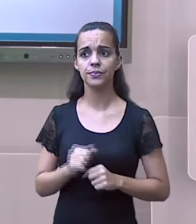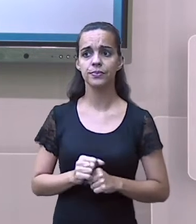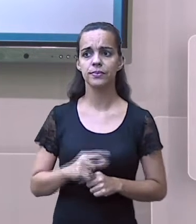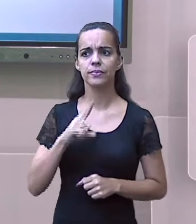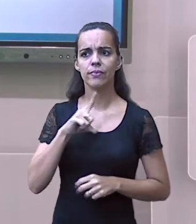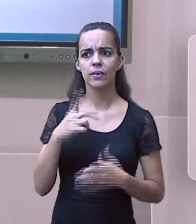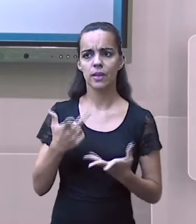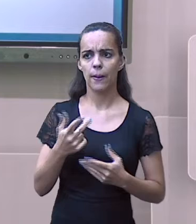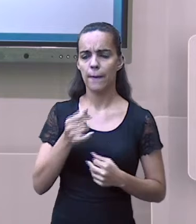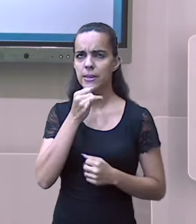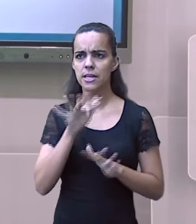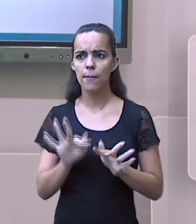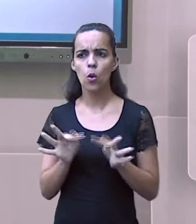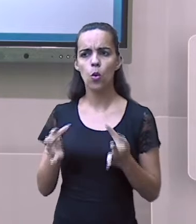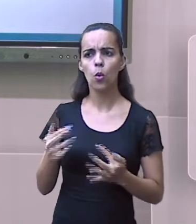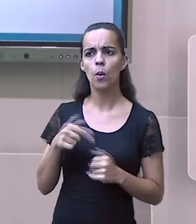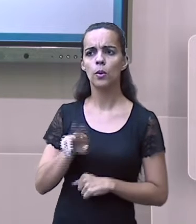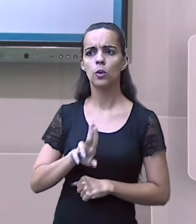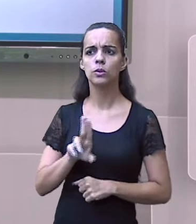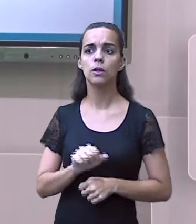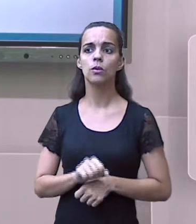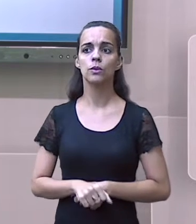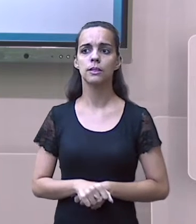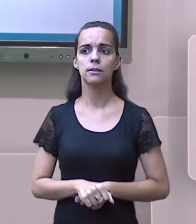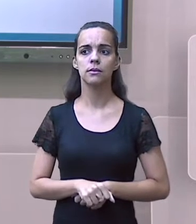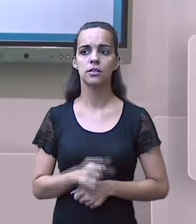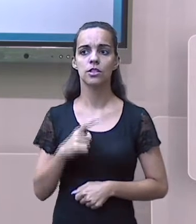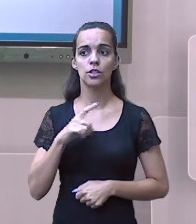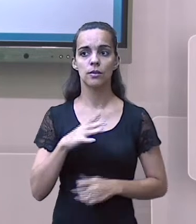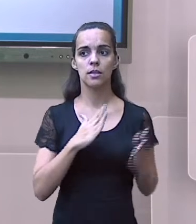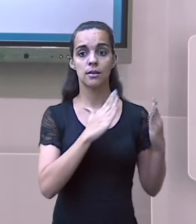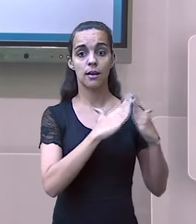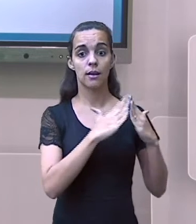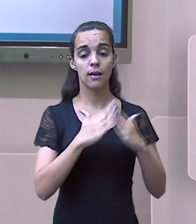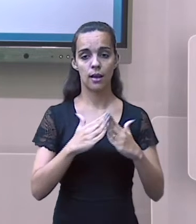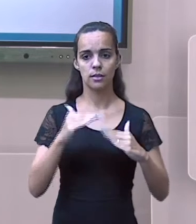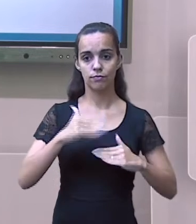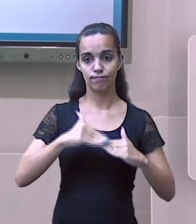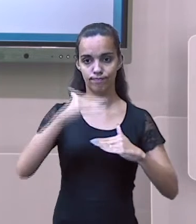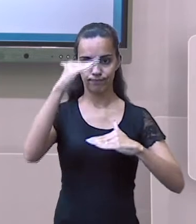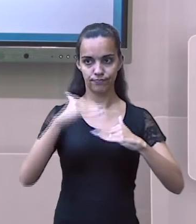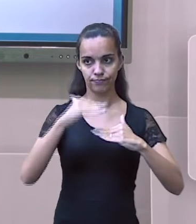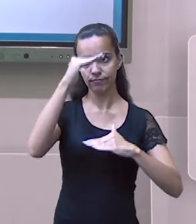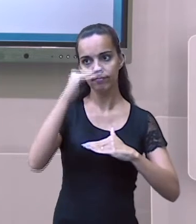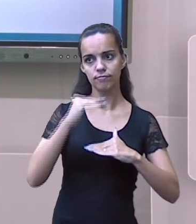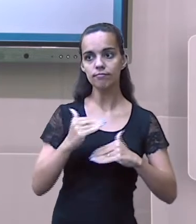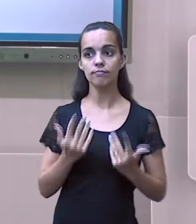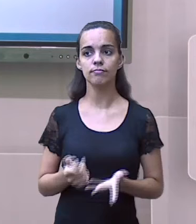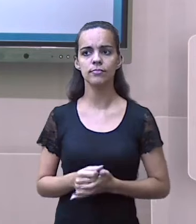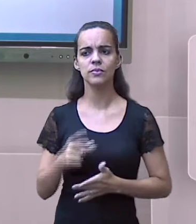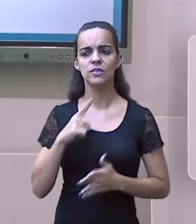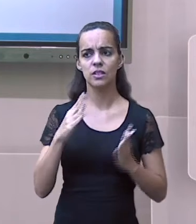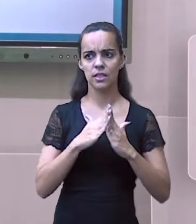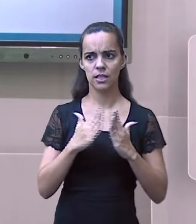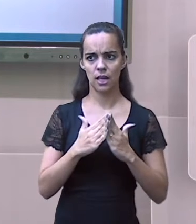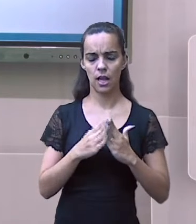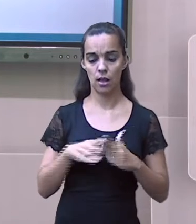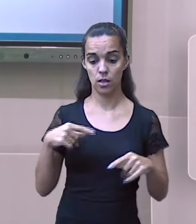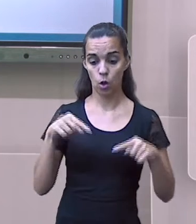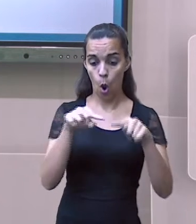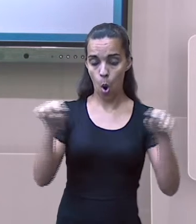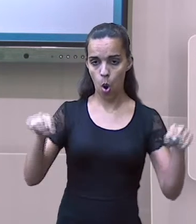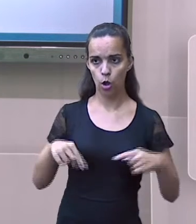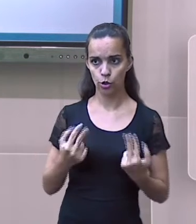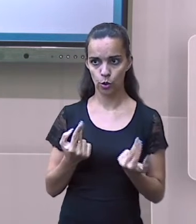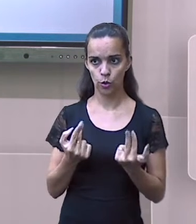construção bem comum são as casas geminadas. São casas construídas dentro do mesmo